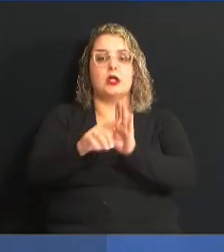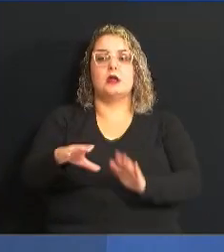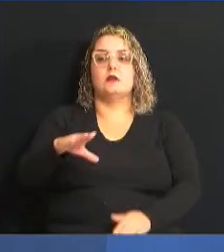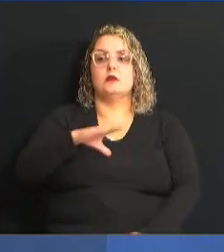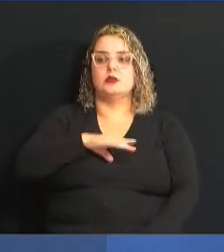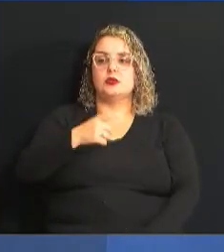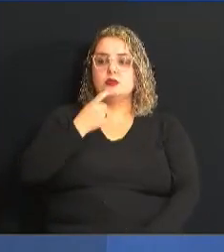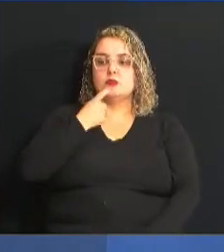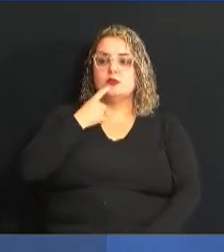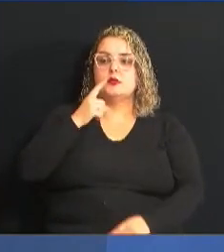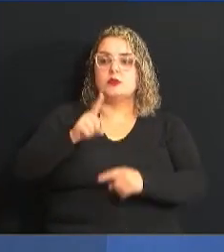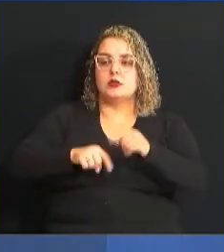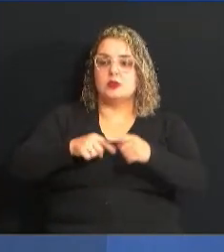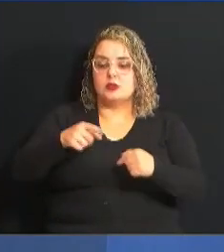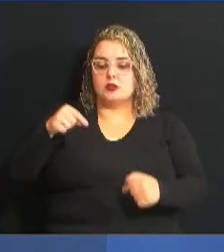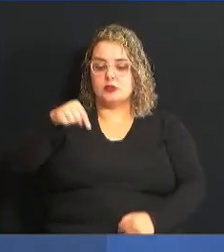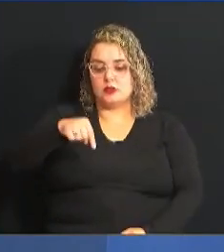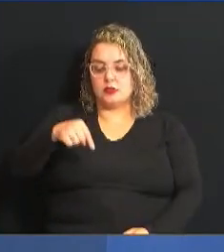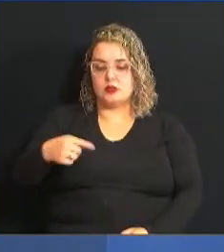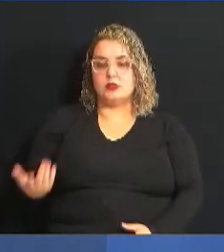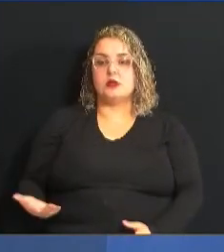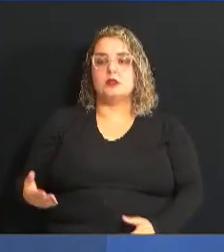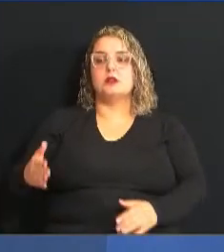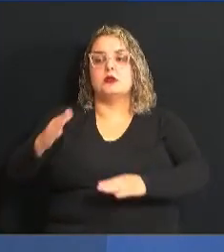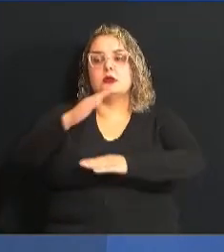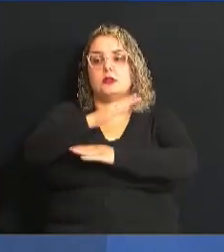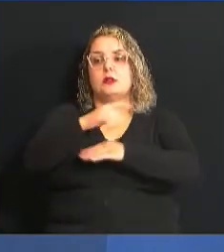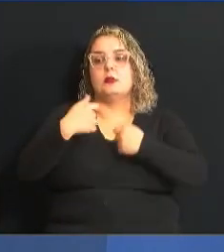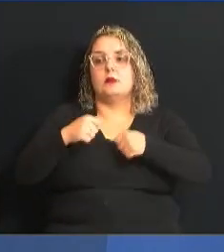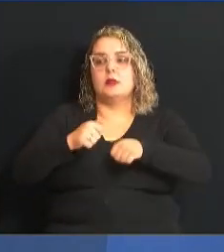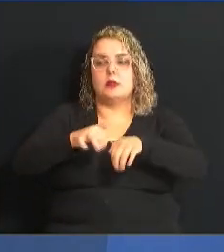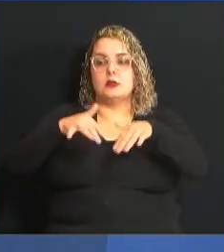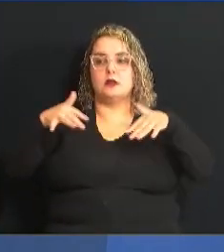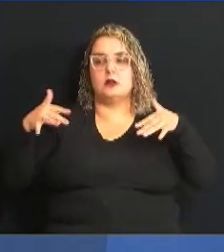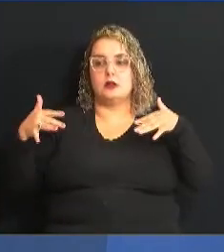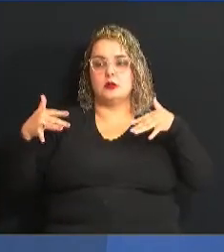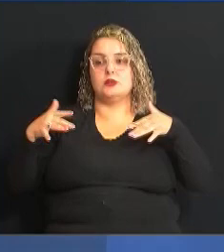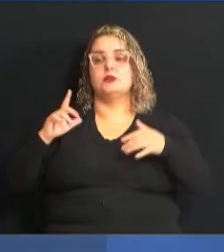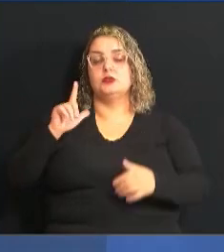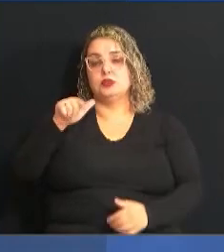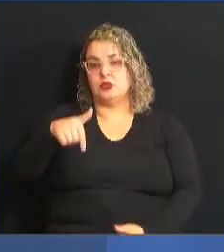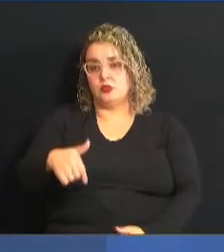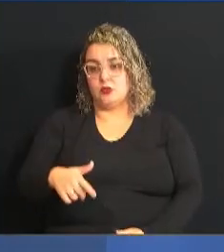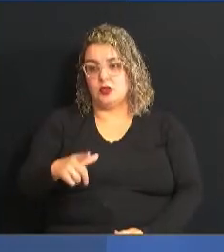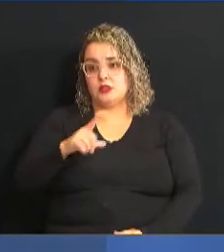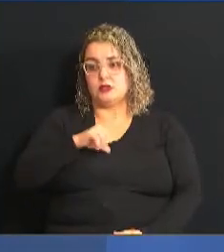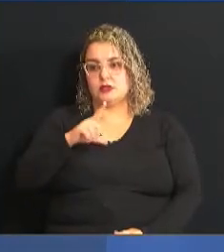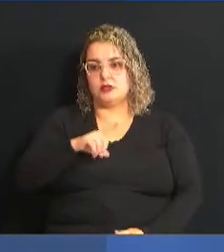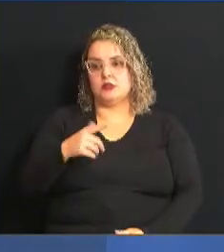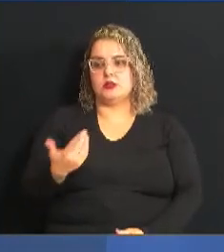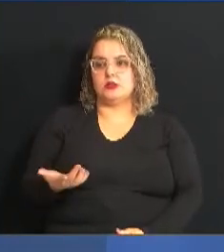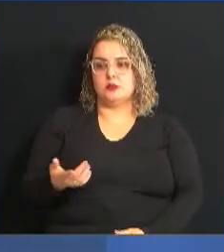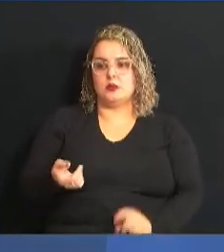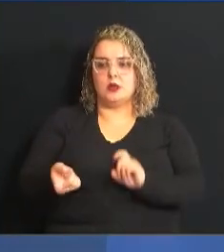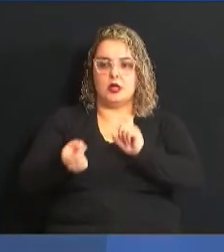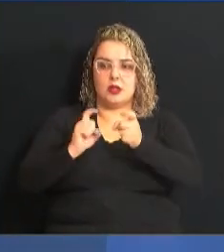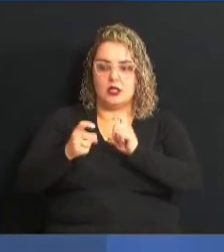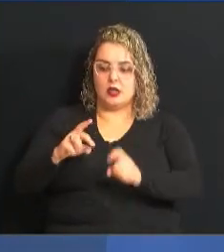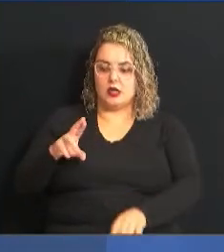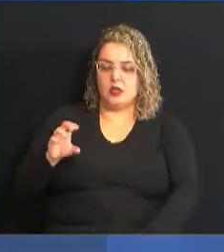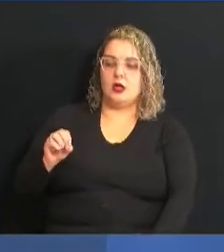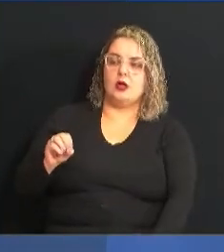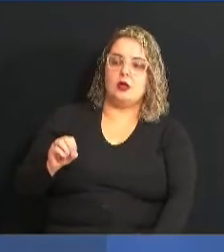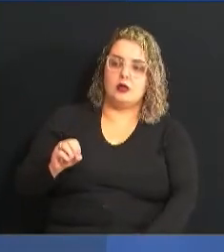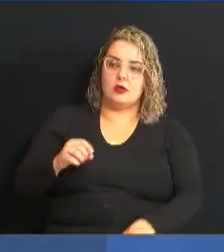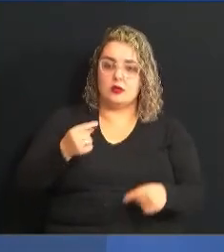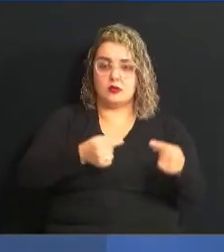Essa matéria tramita aqui na casa e precisa passar por audiência pública. Depois nós temos a reunião ordinária que vai discutir